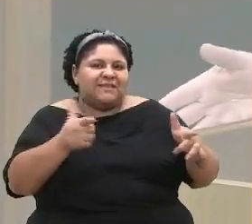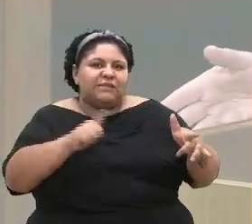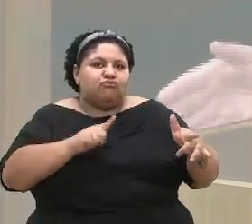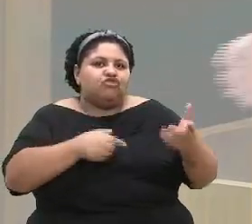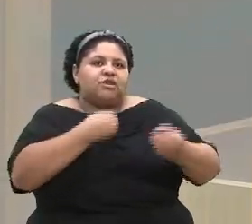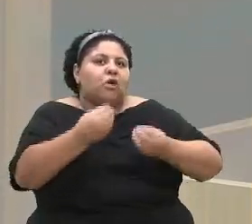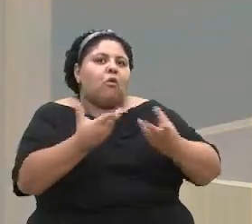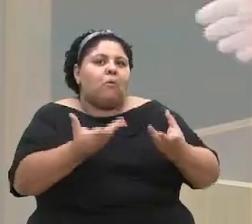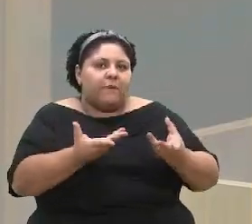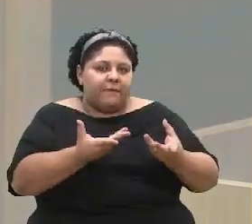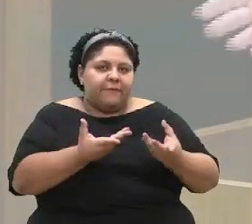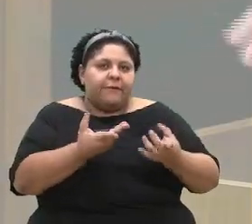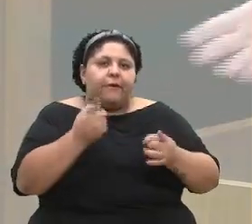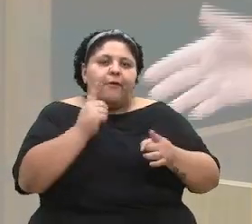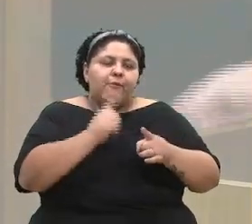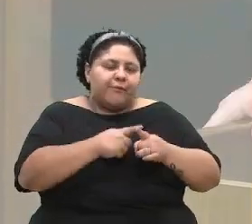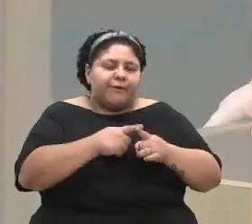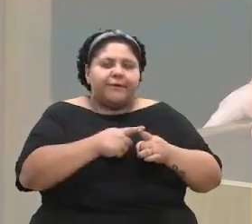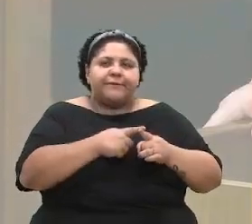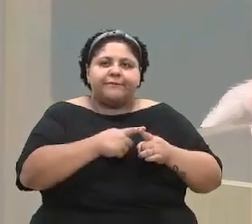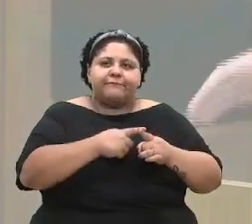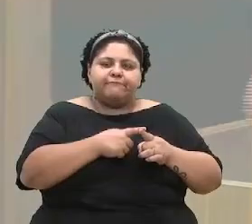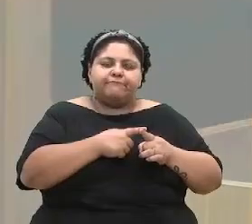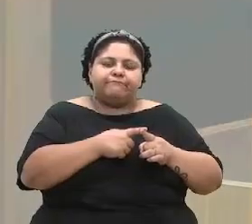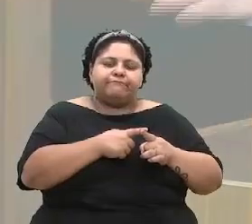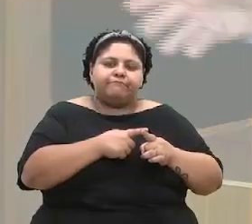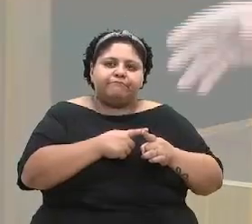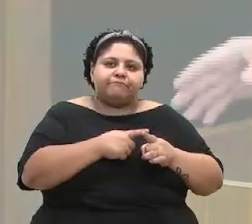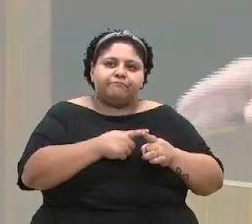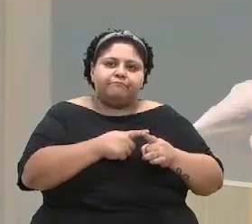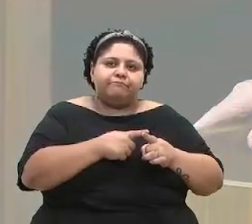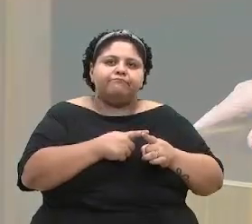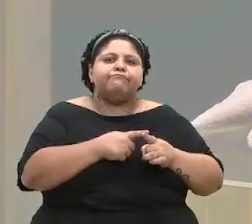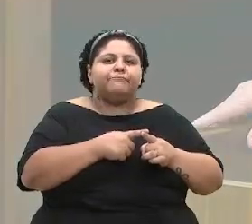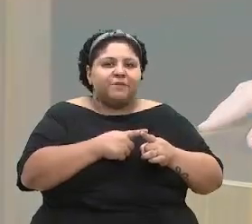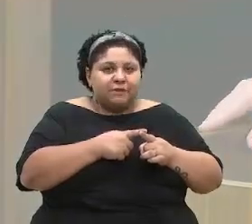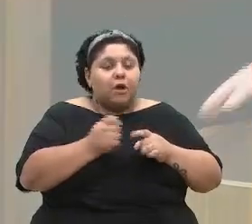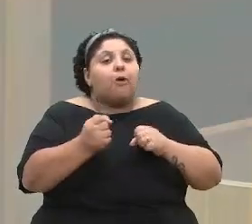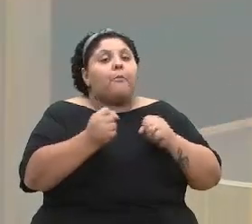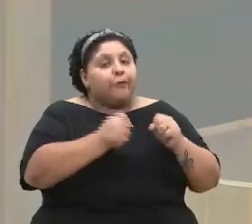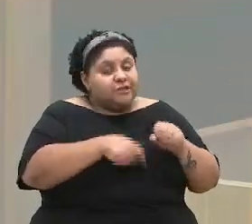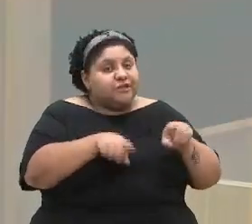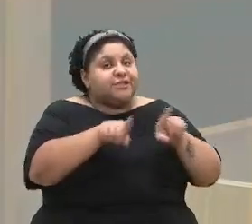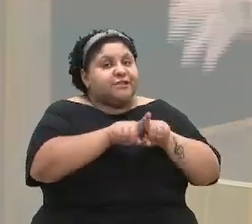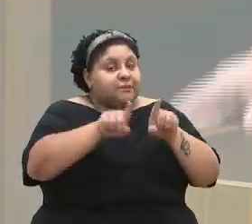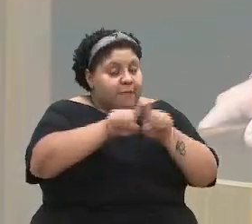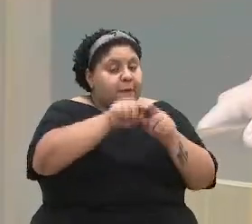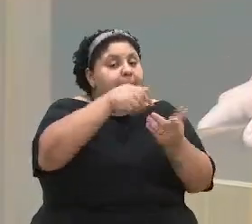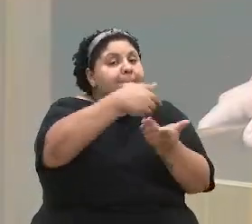possibilidade, e até sofrendo, às vezes, eventuais multas ou